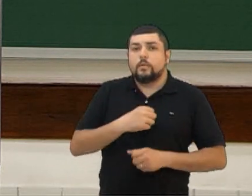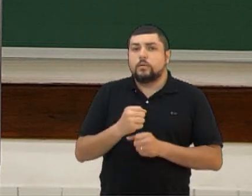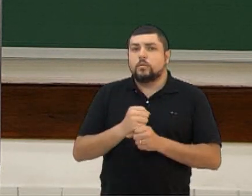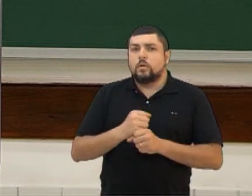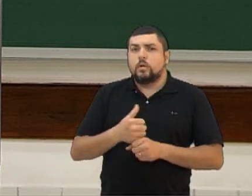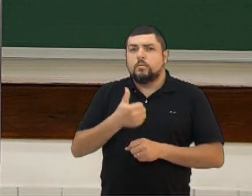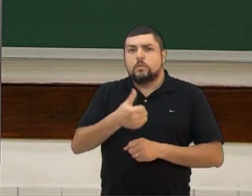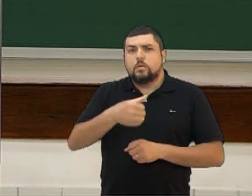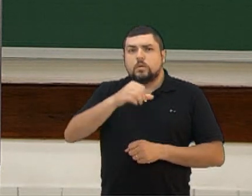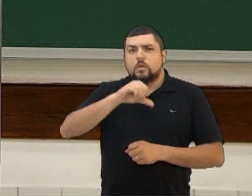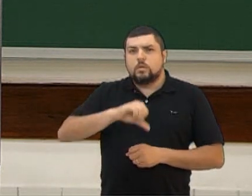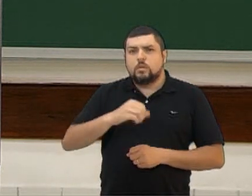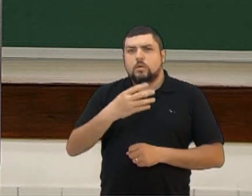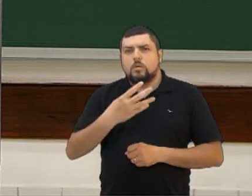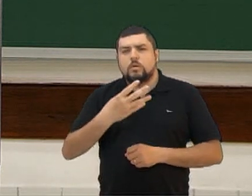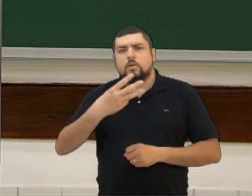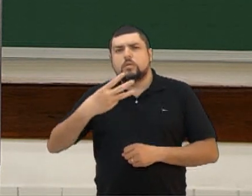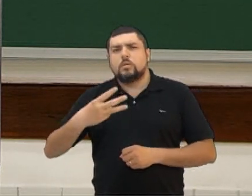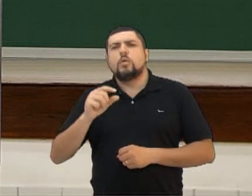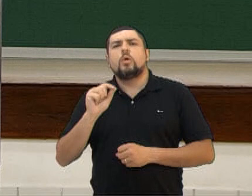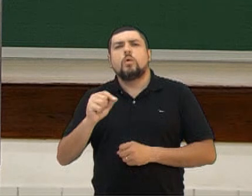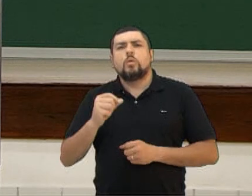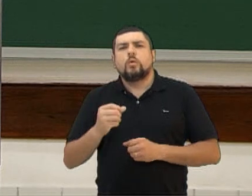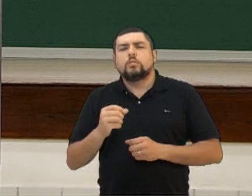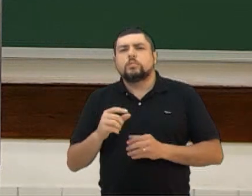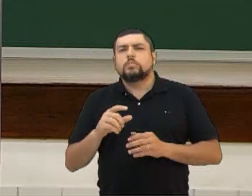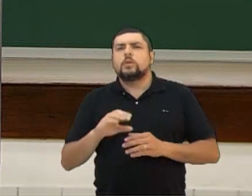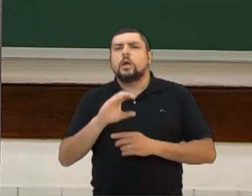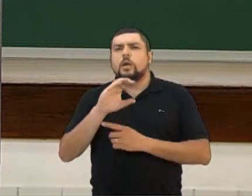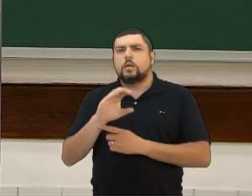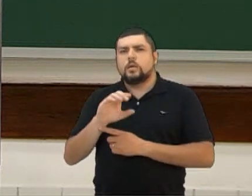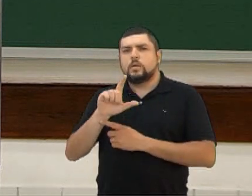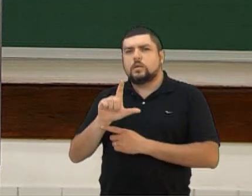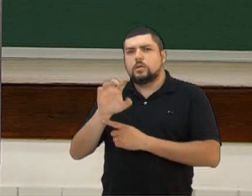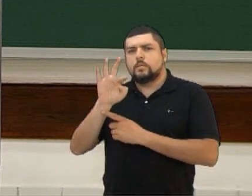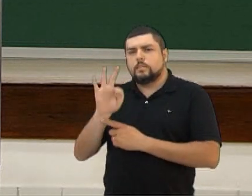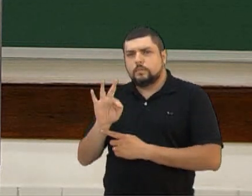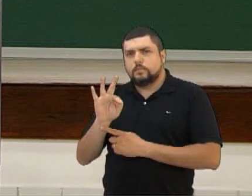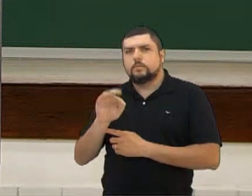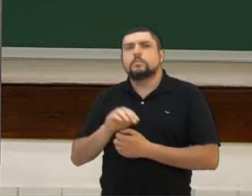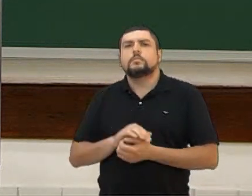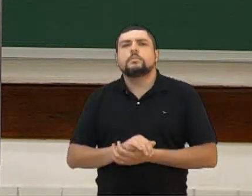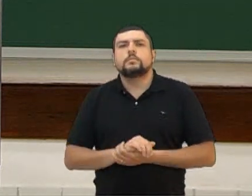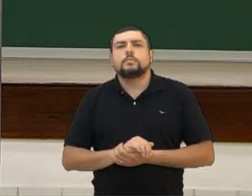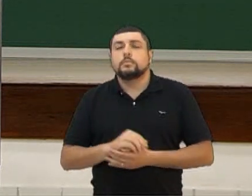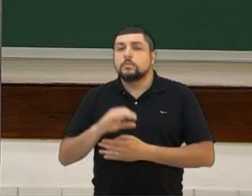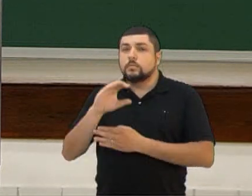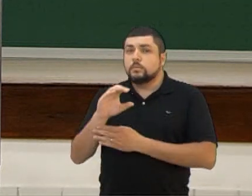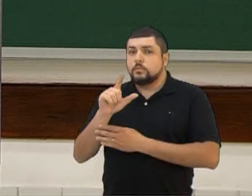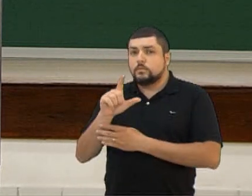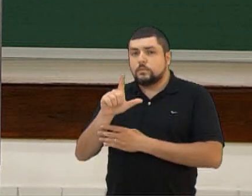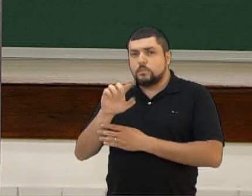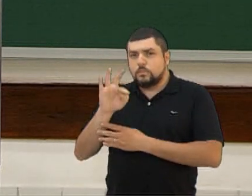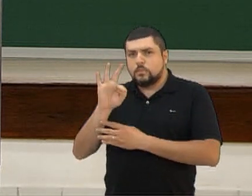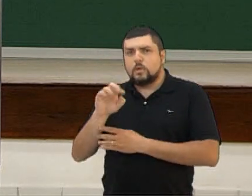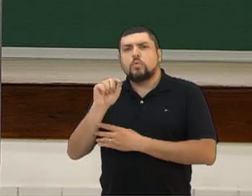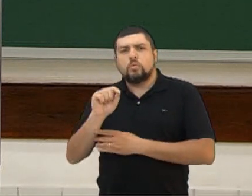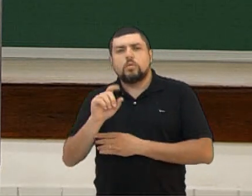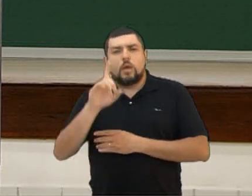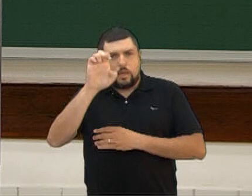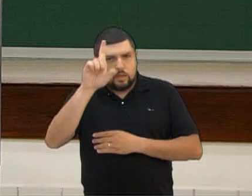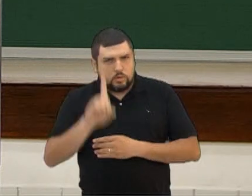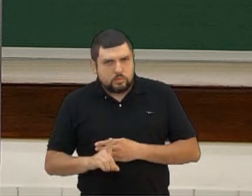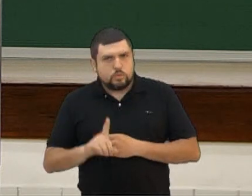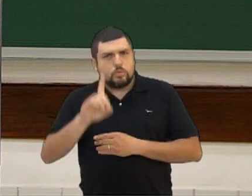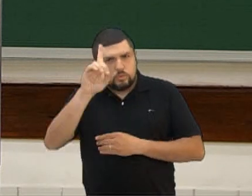faz a chamada consolidação das leis do trabalho, né? E ele, através da qual há uma promoção de direitos